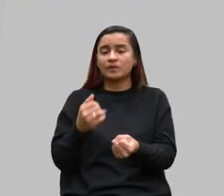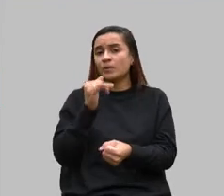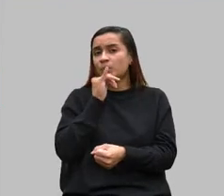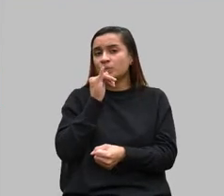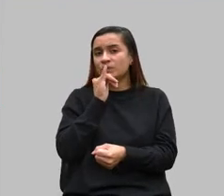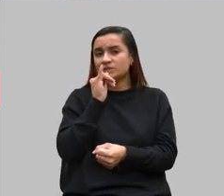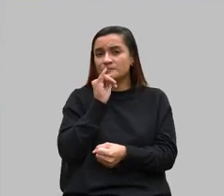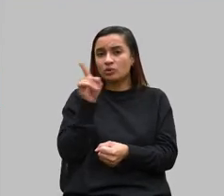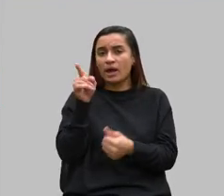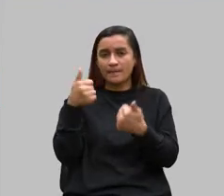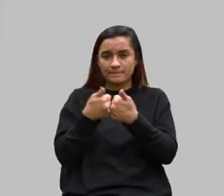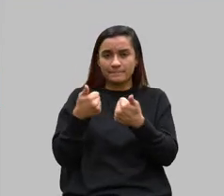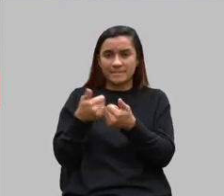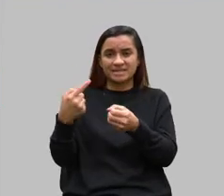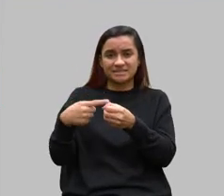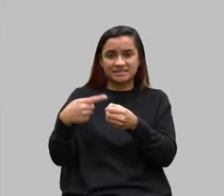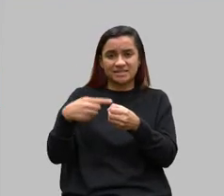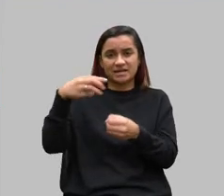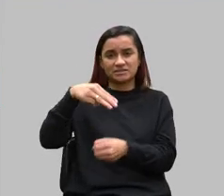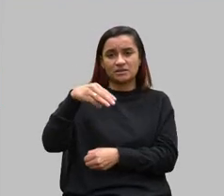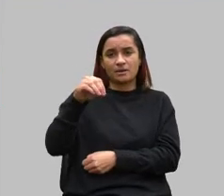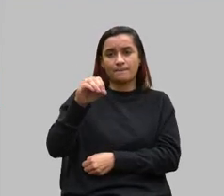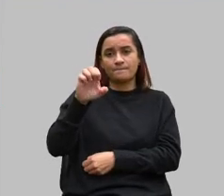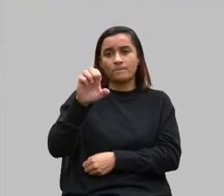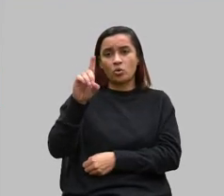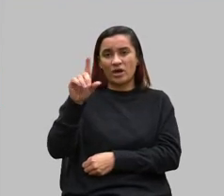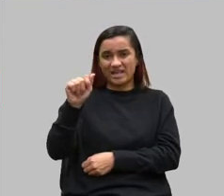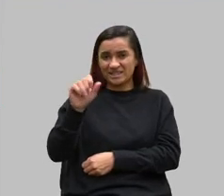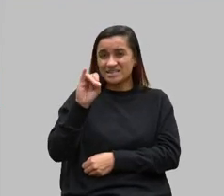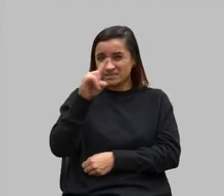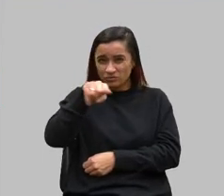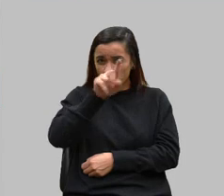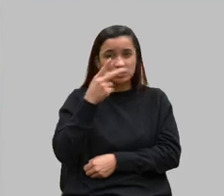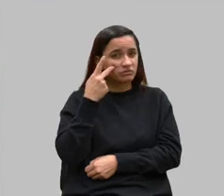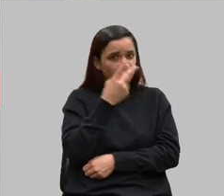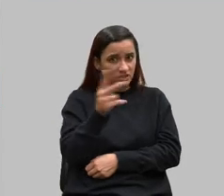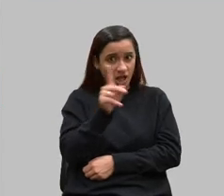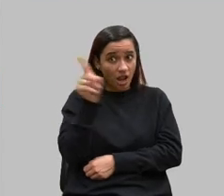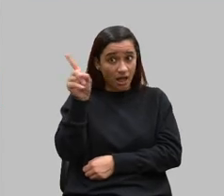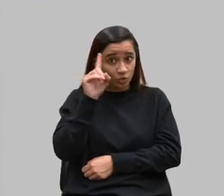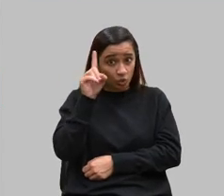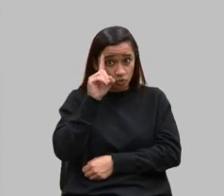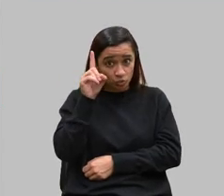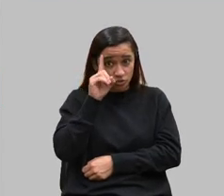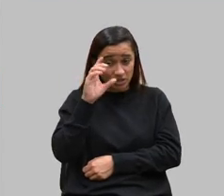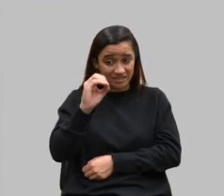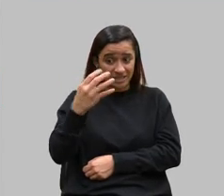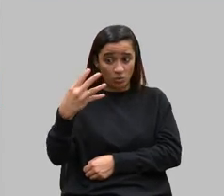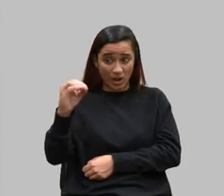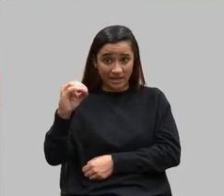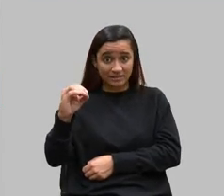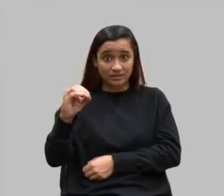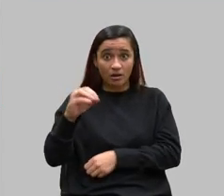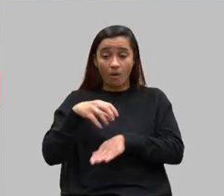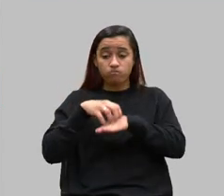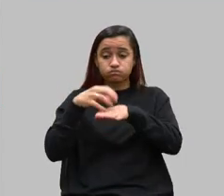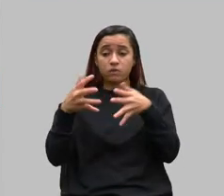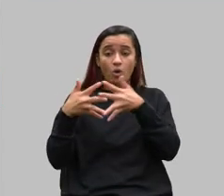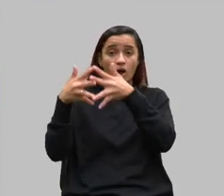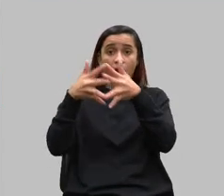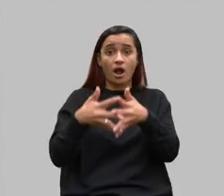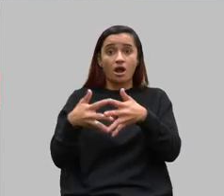de moeda né Prefeito ele passa todo dia lá na 040 aquelas carretas B aquelas estadas não suportam mais